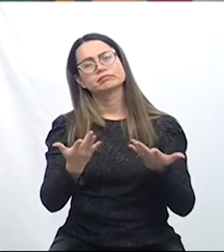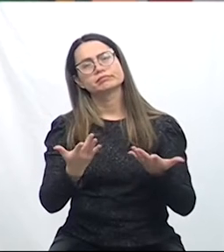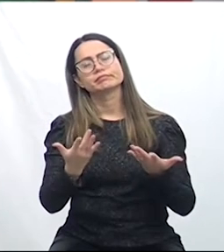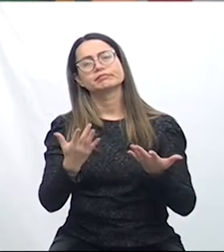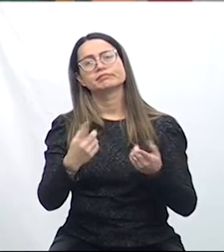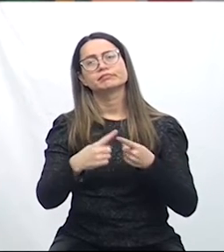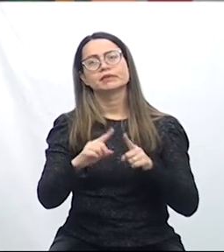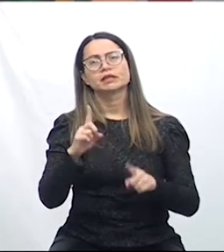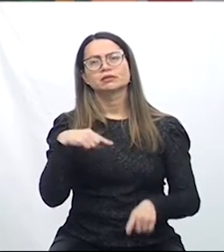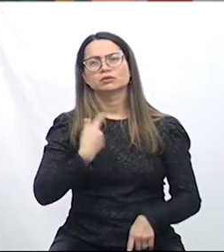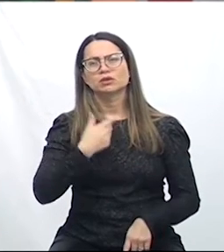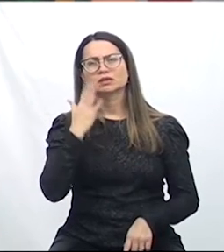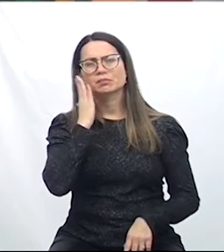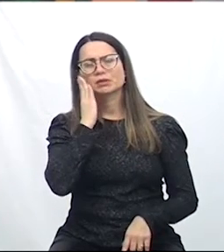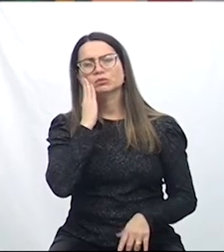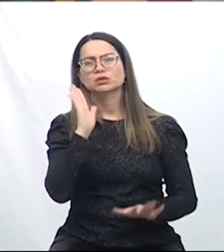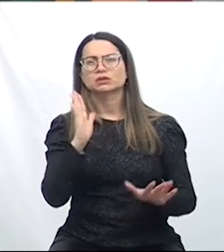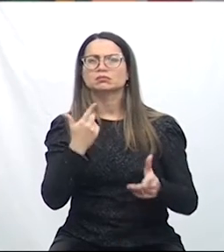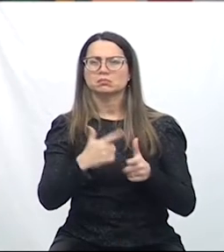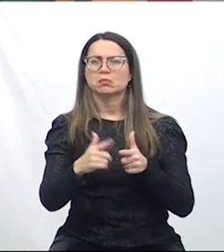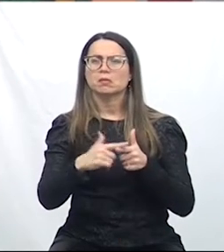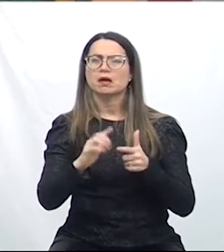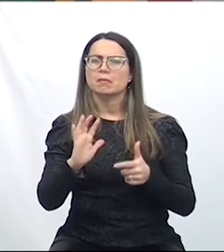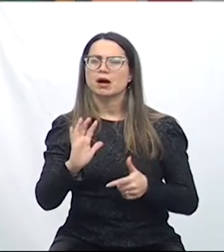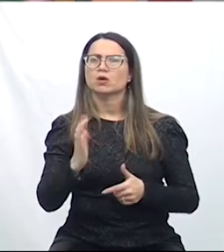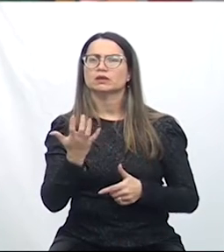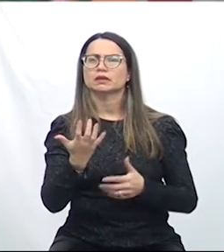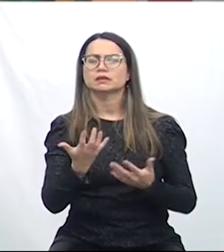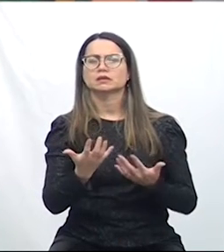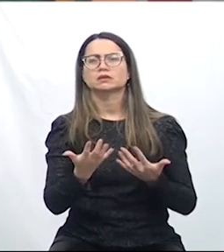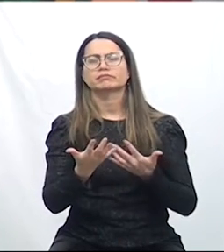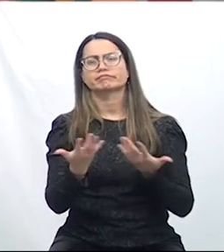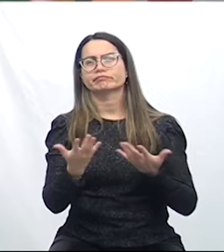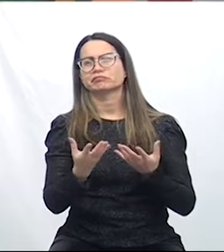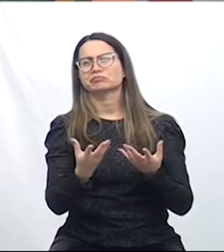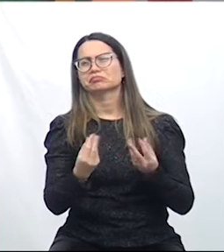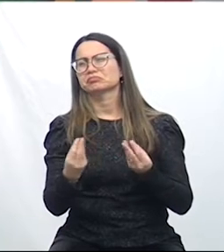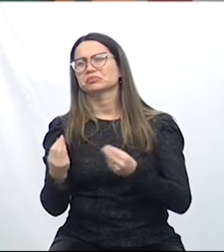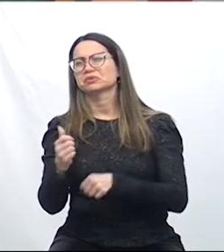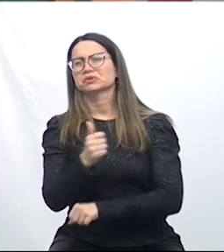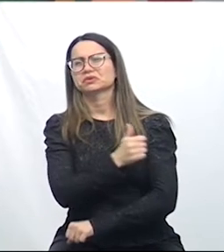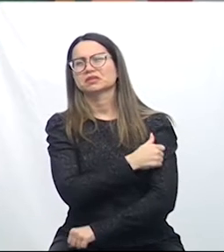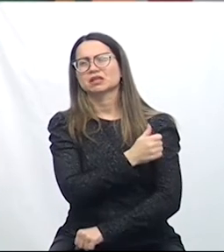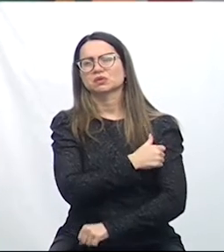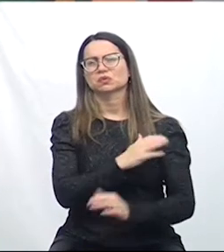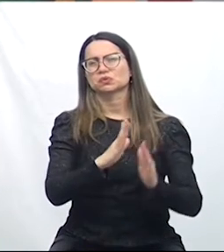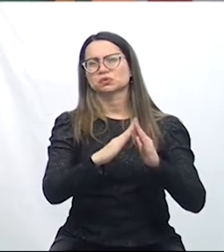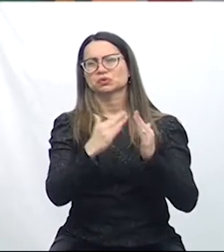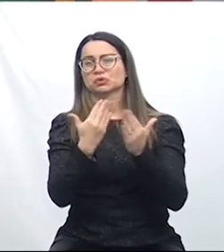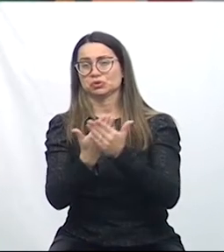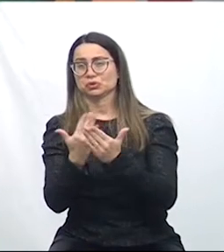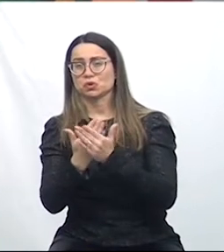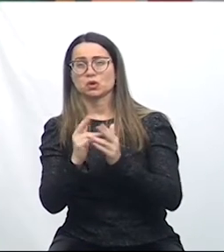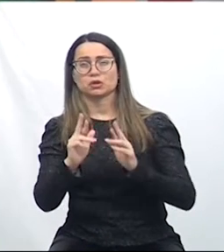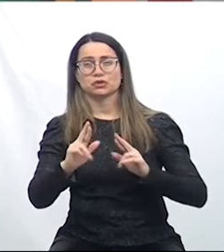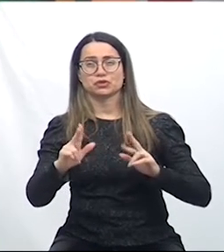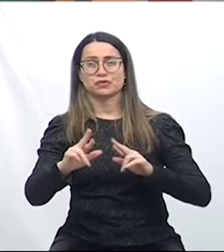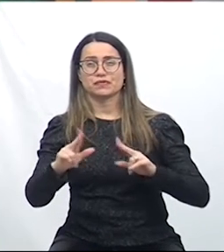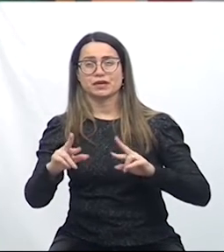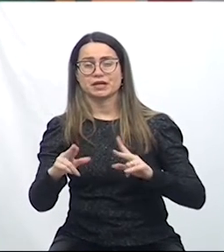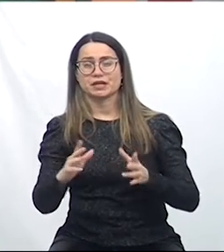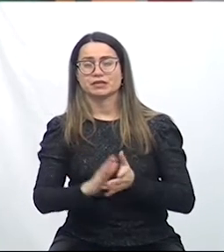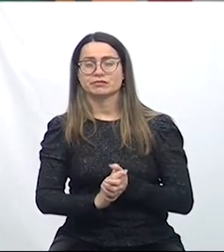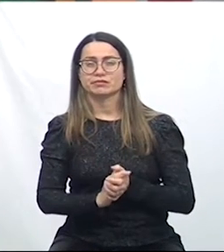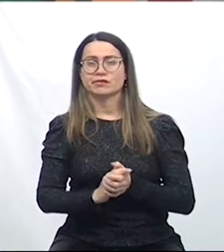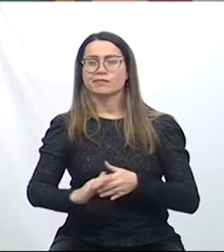alguns atropelos acontecem quando estamos falando de milhares de alunos, de instituições, enfim, para desfilar, a gente